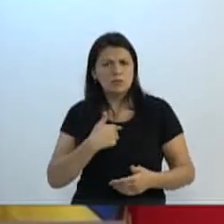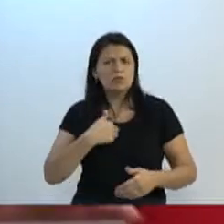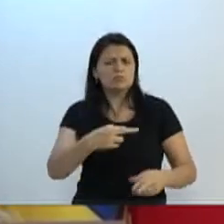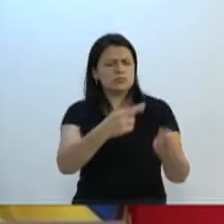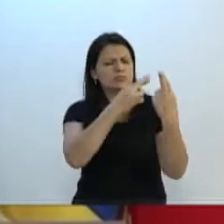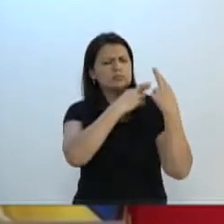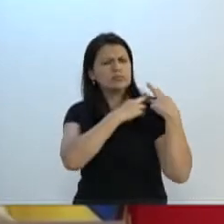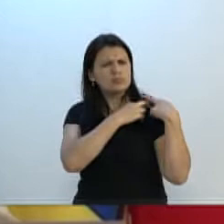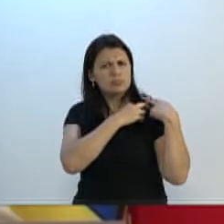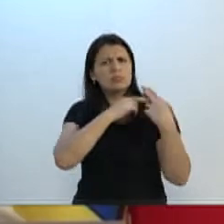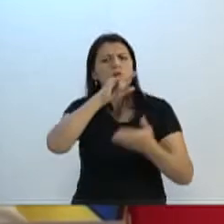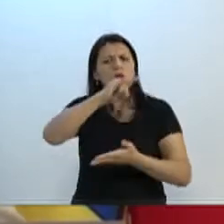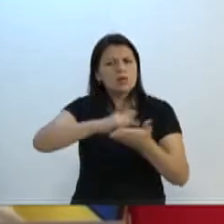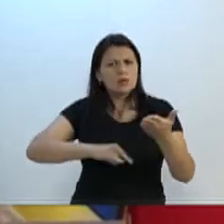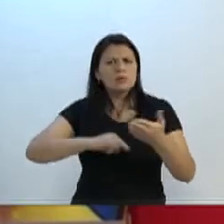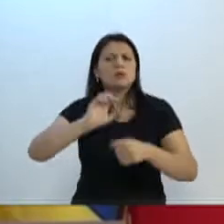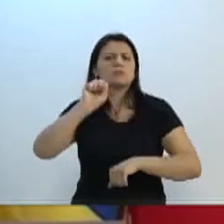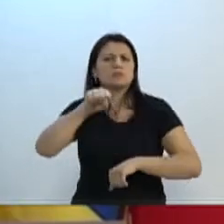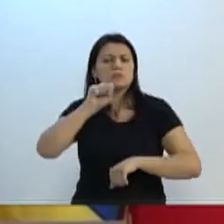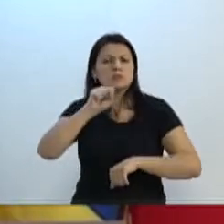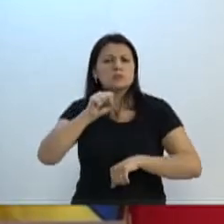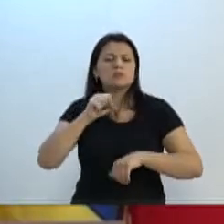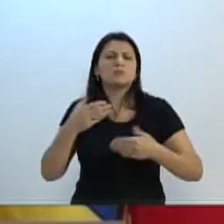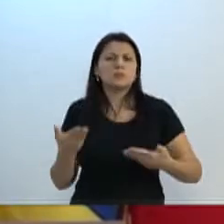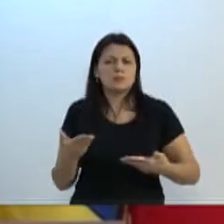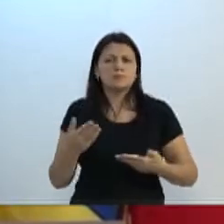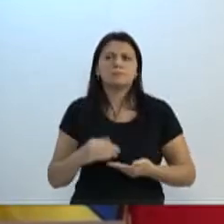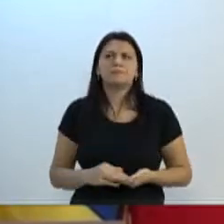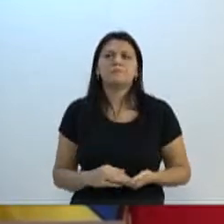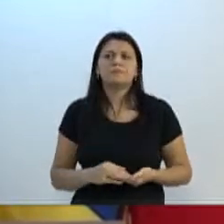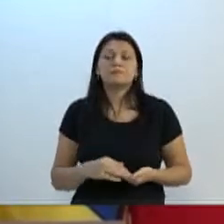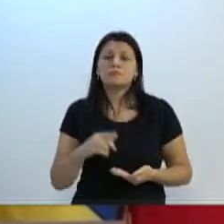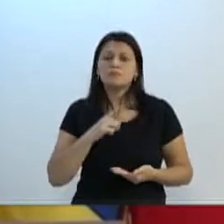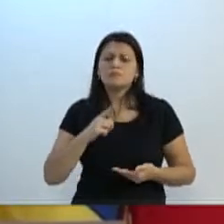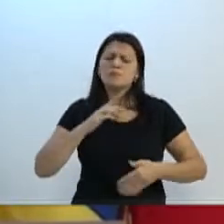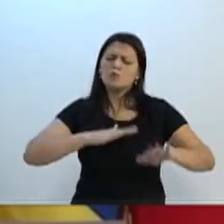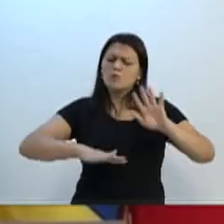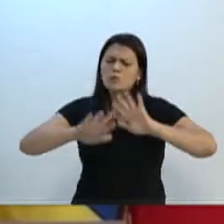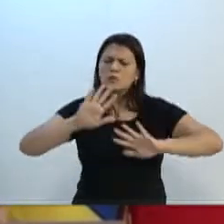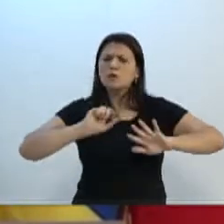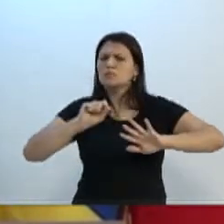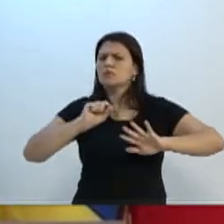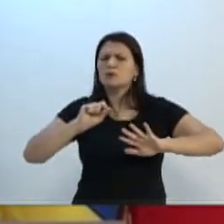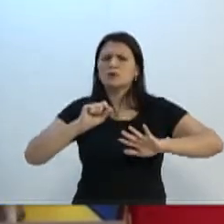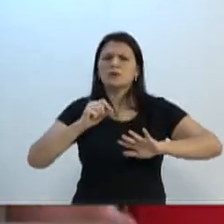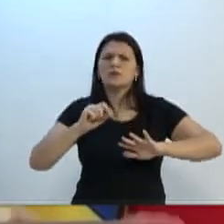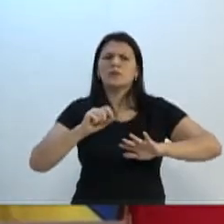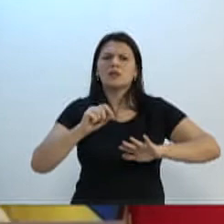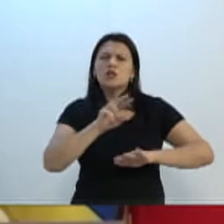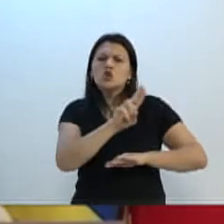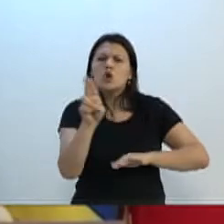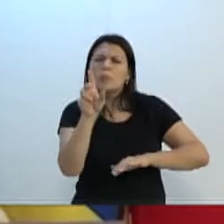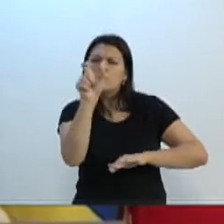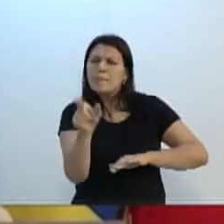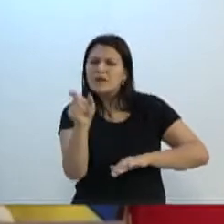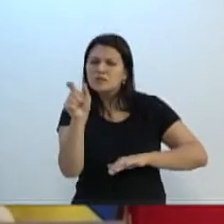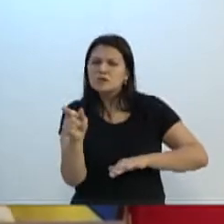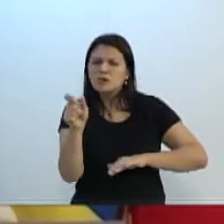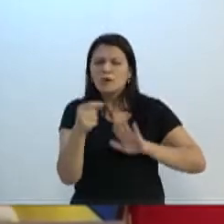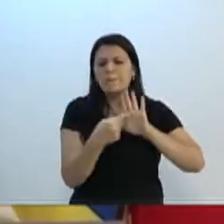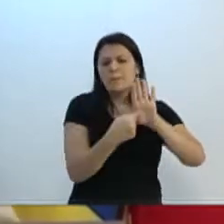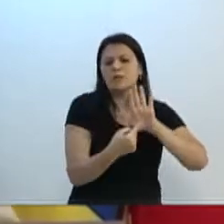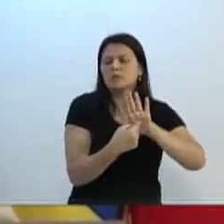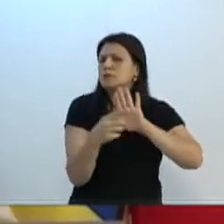o requerimento, e fizemos essa questão do requerimento. Tivemos um cuidado muito grande de não envolvermos o nome das pessoas, até porque